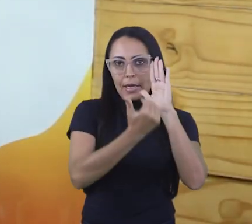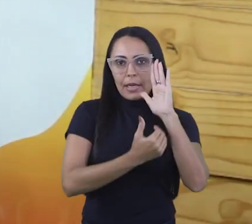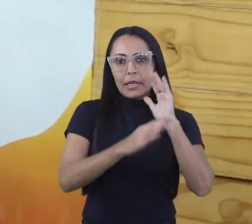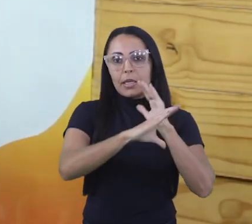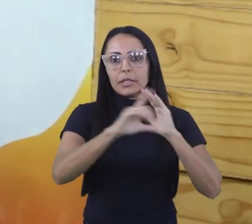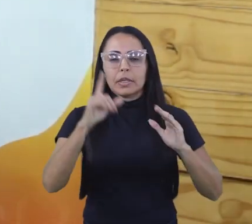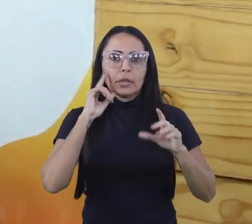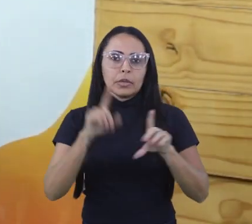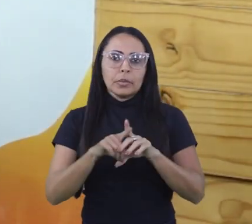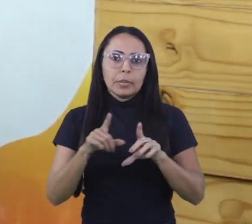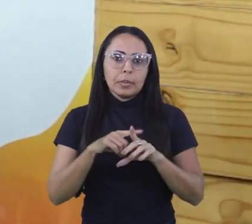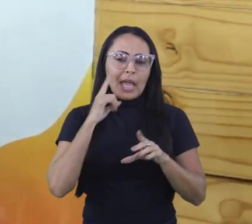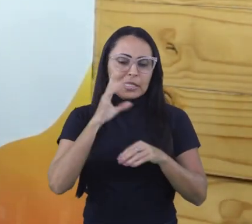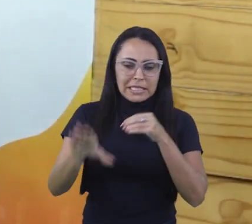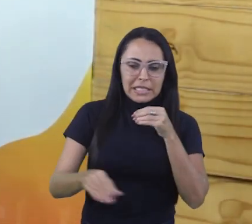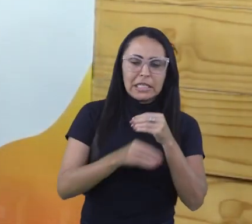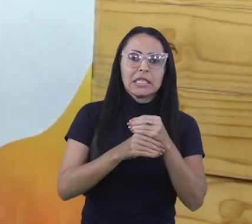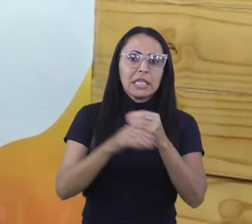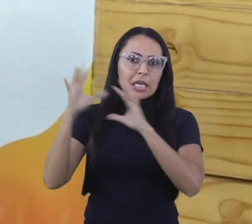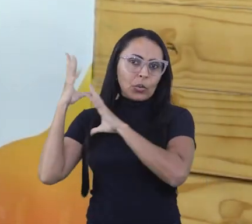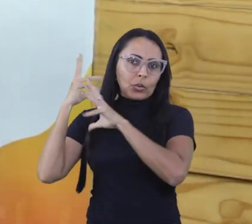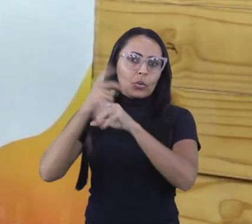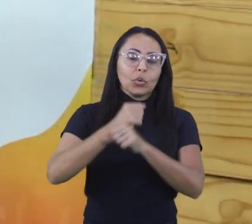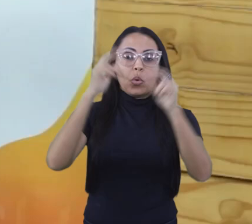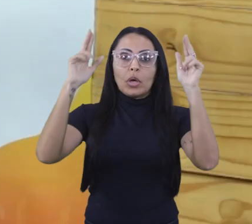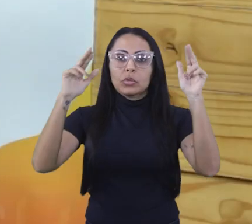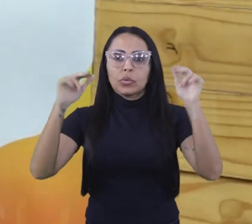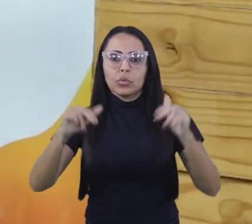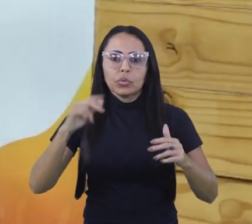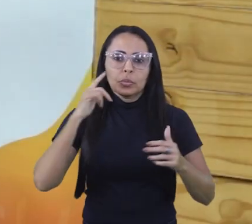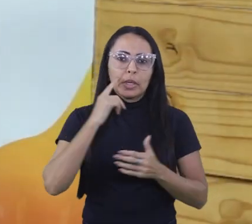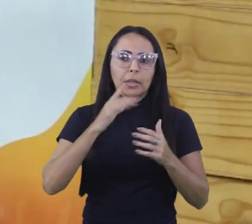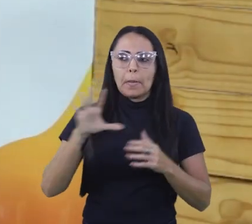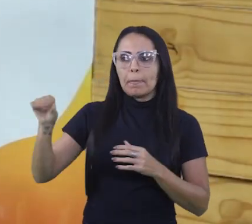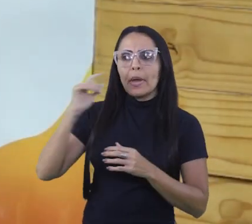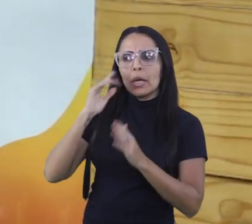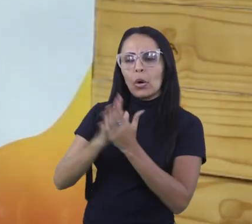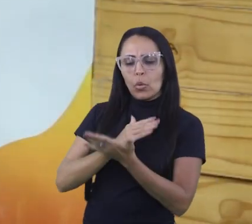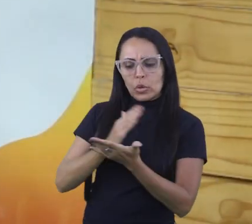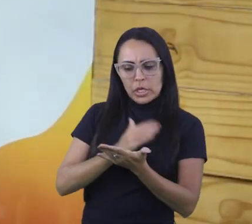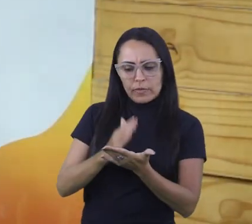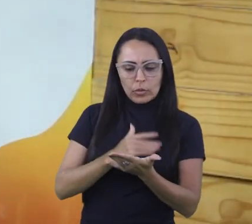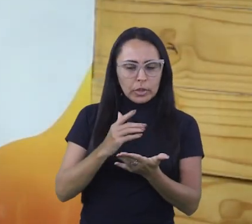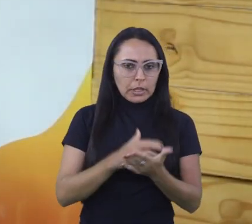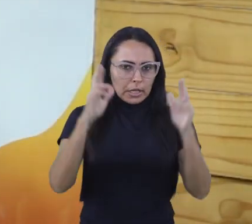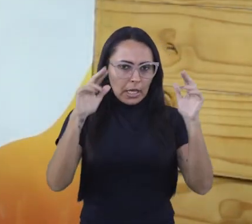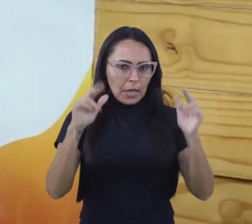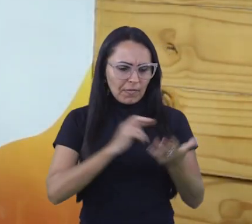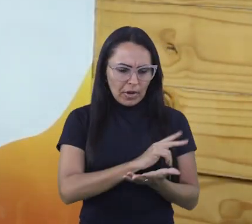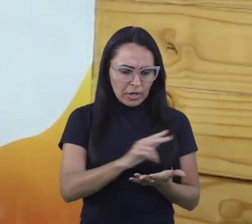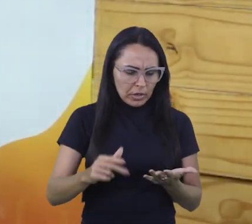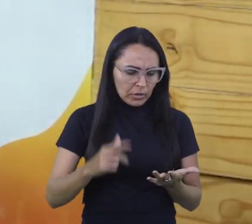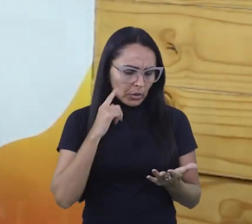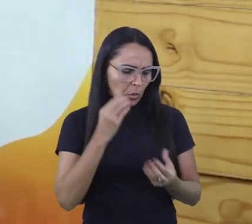classificação, é a síntese, né? As sínteses de assuntos, que acontece muito de a gente pegar um livro que fala de mais de um tema. Então, como é